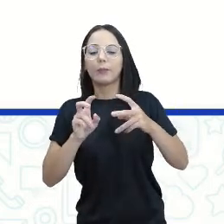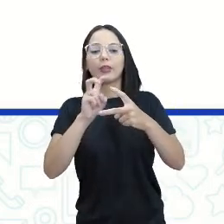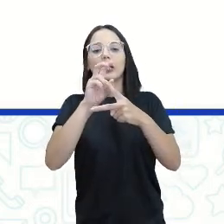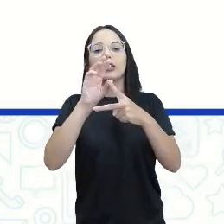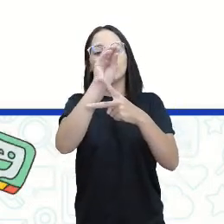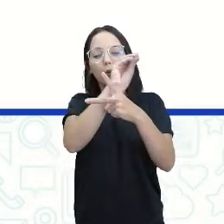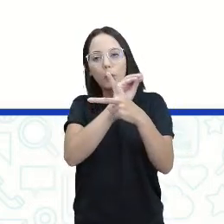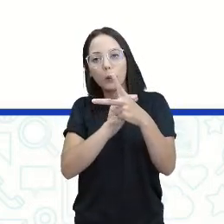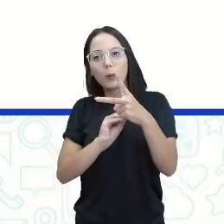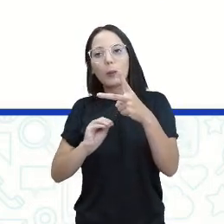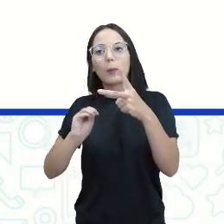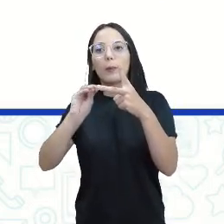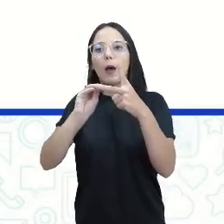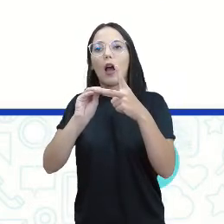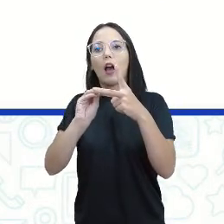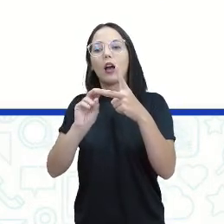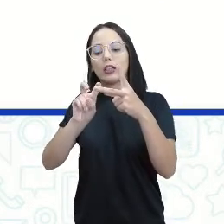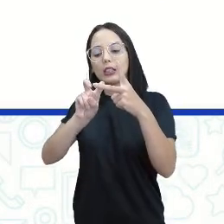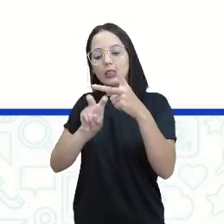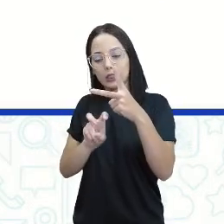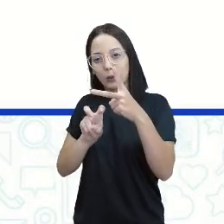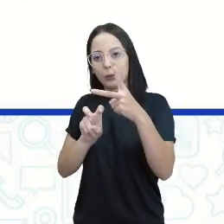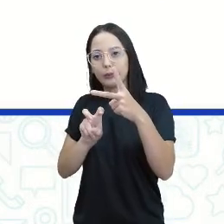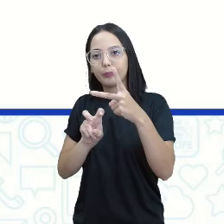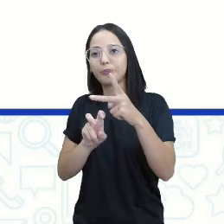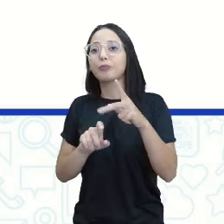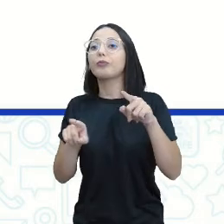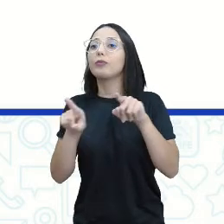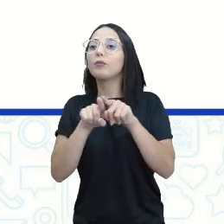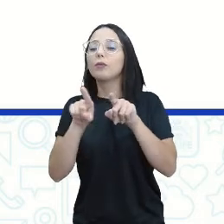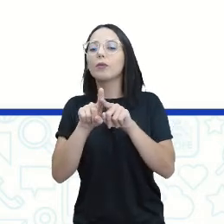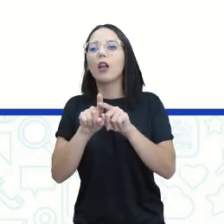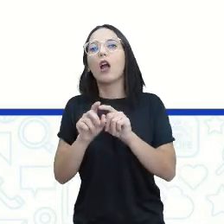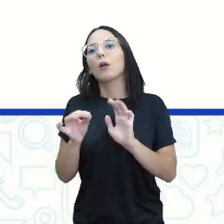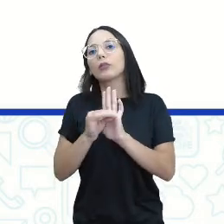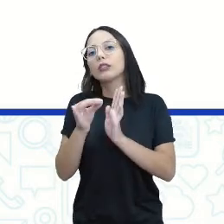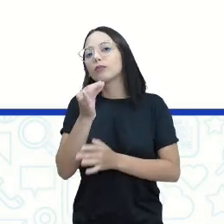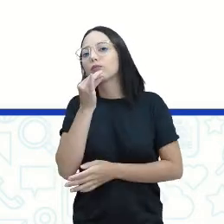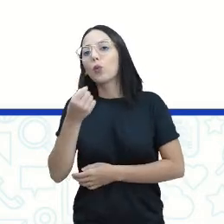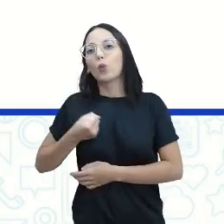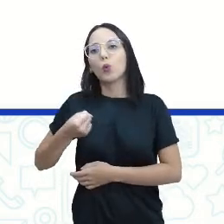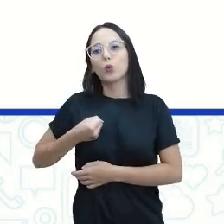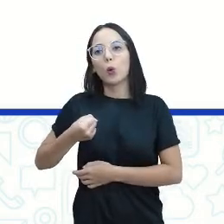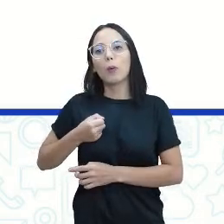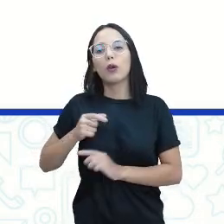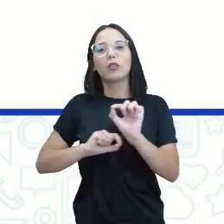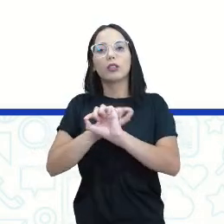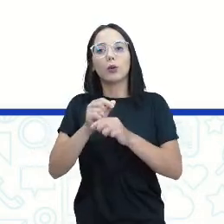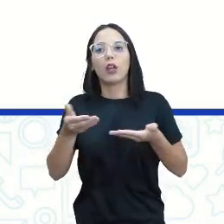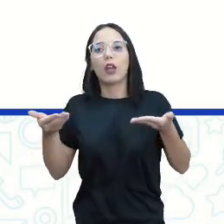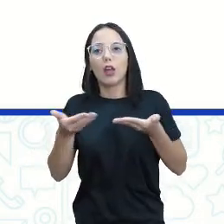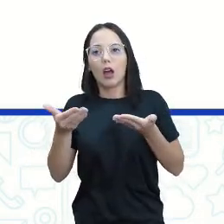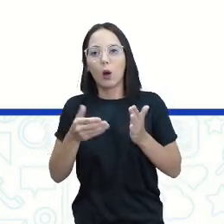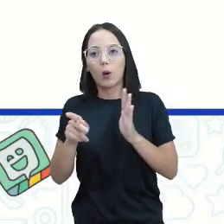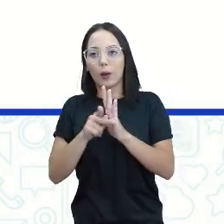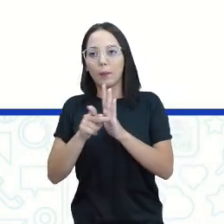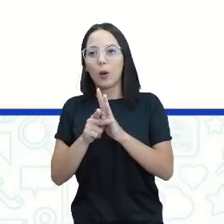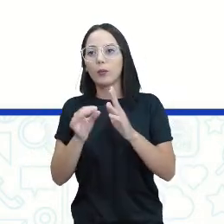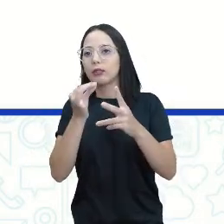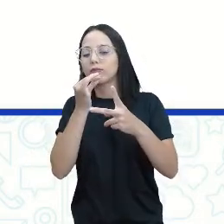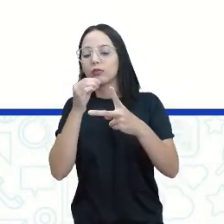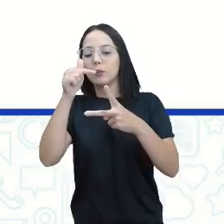se tornar o radicando. E o expoente racional, o seu numerador, vai virar o